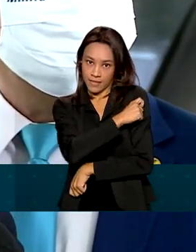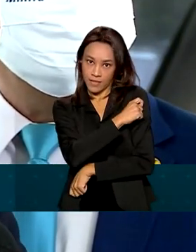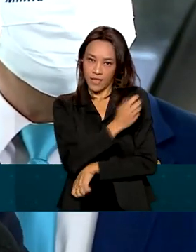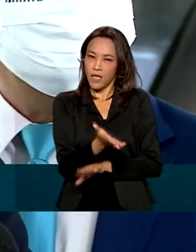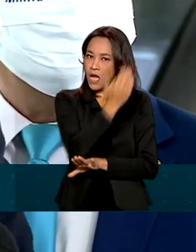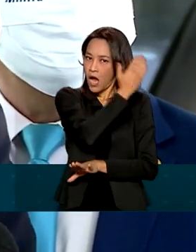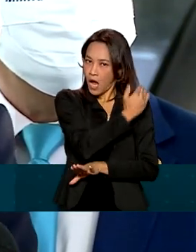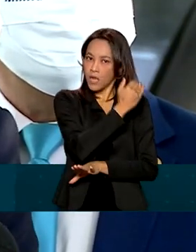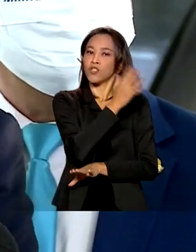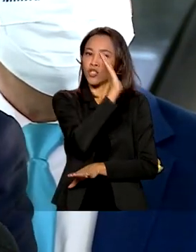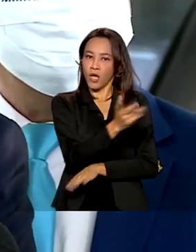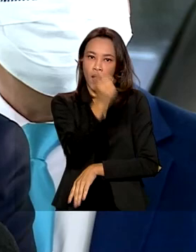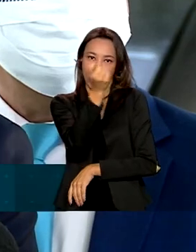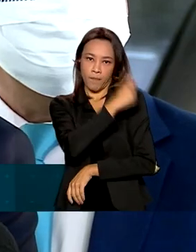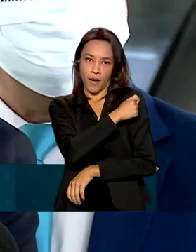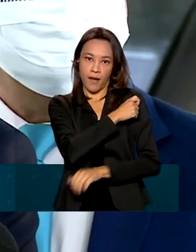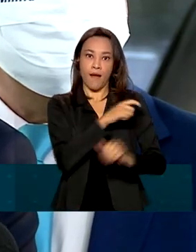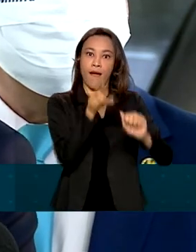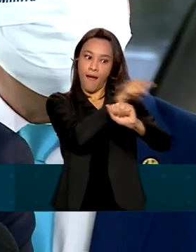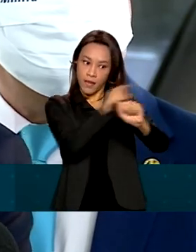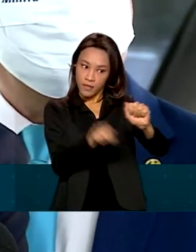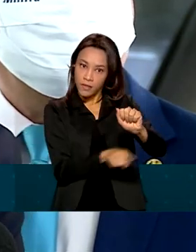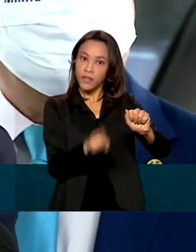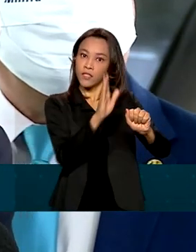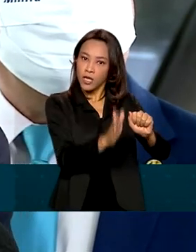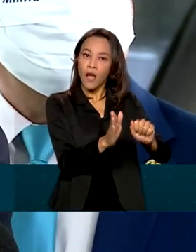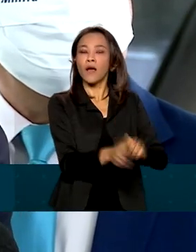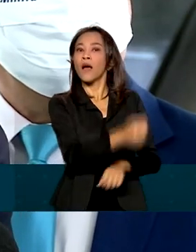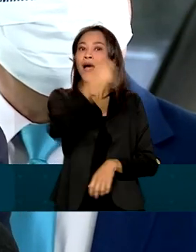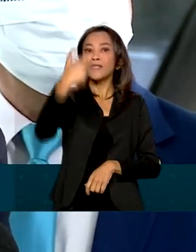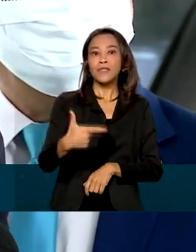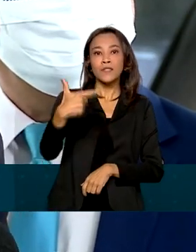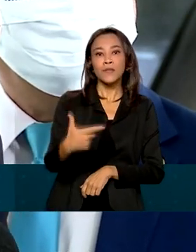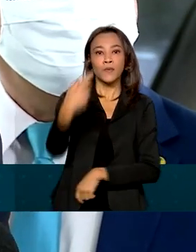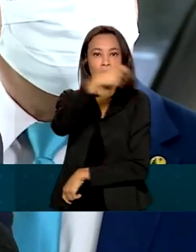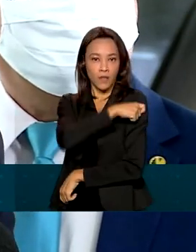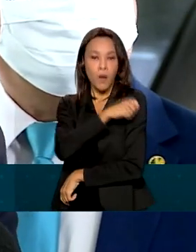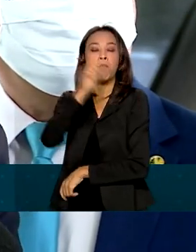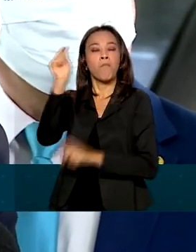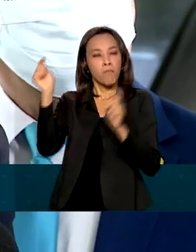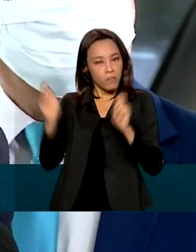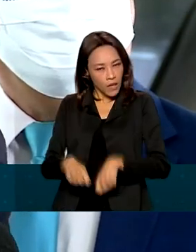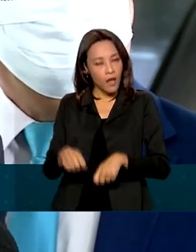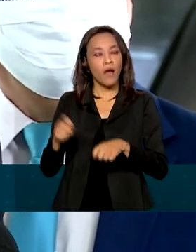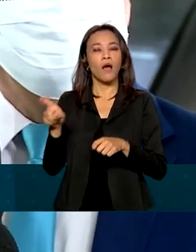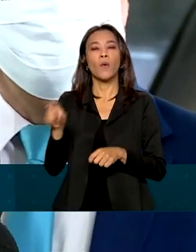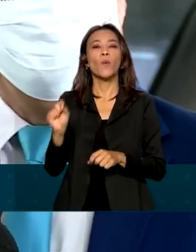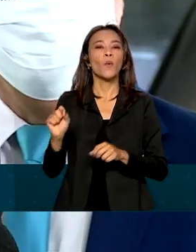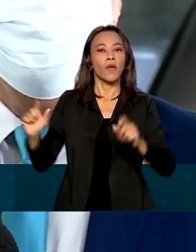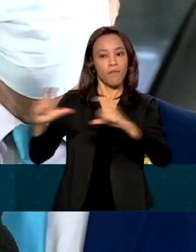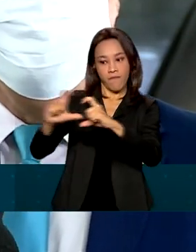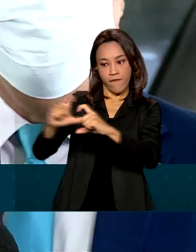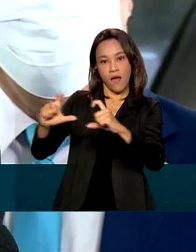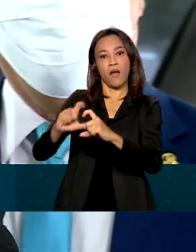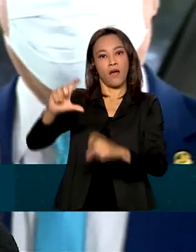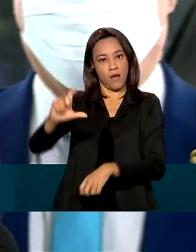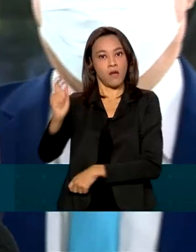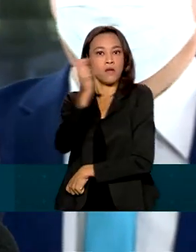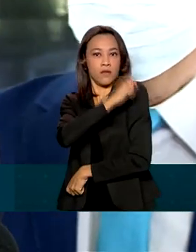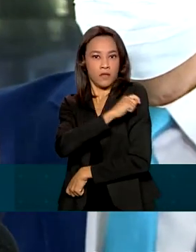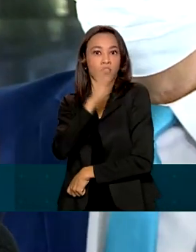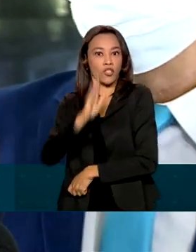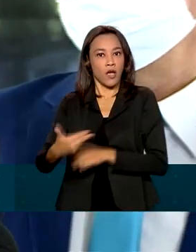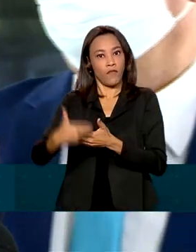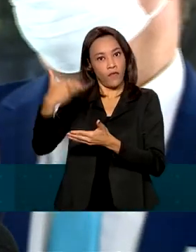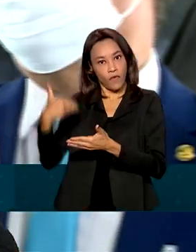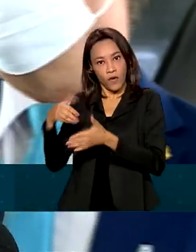usaram Astra zeneca possam fazer uma aplicação da segunda dose com a da faz essa decisão foi tomada com o suporte da câmara